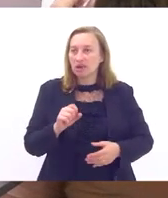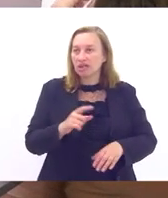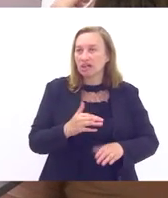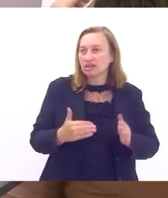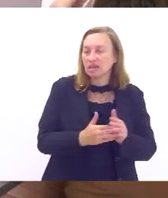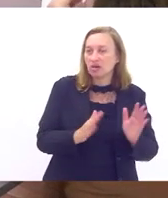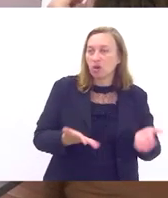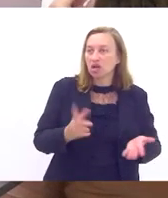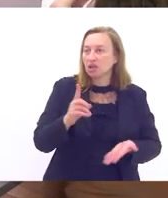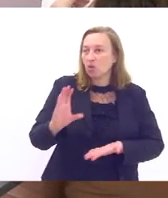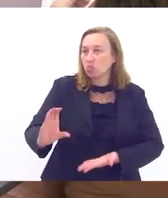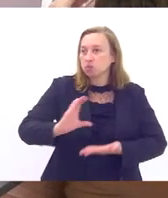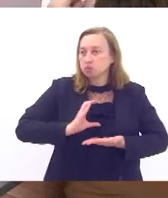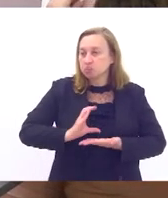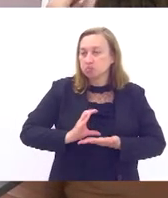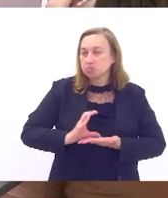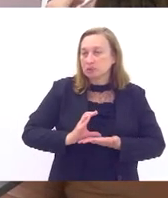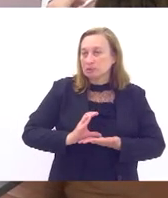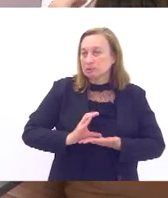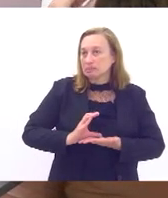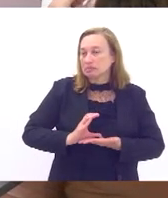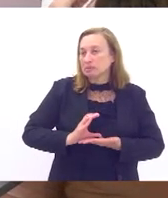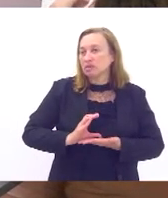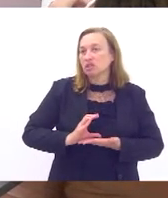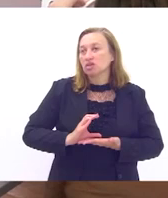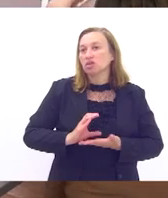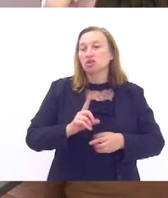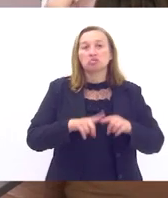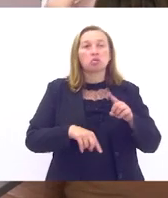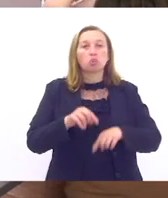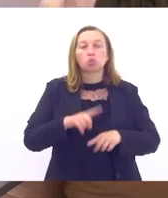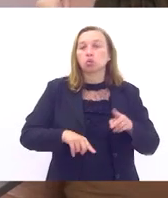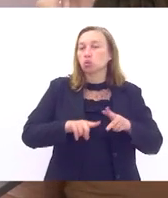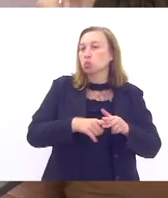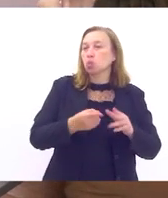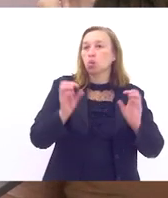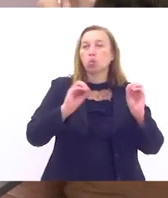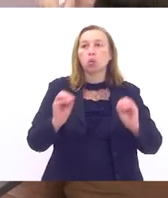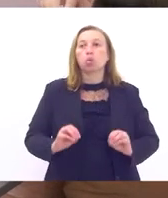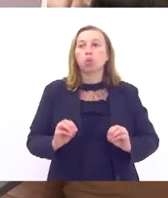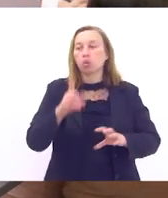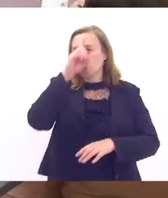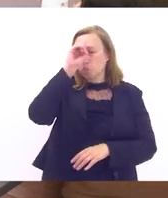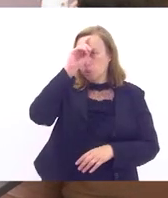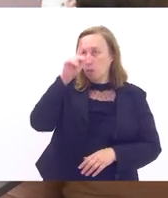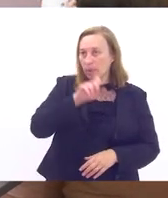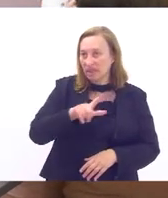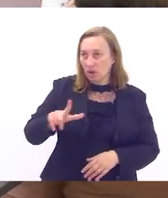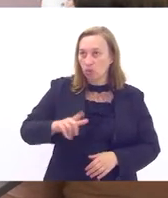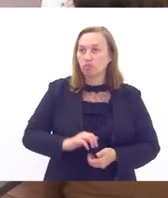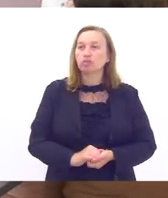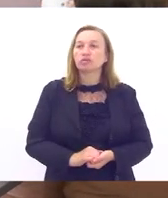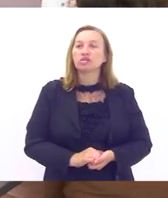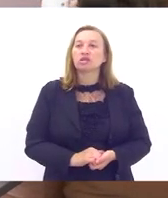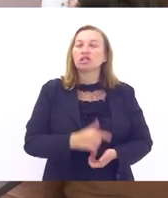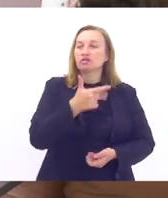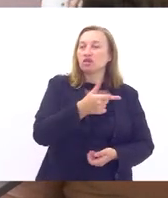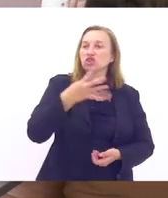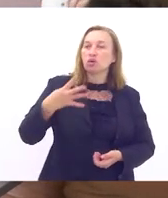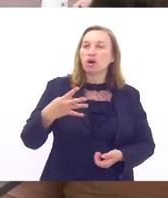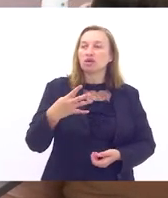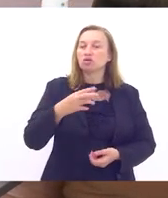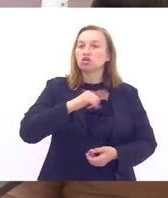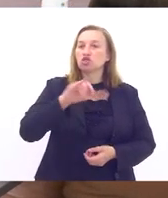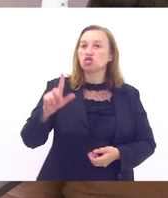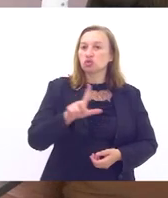não repassou investimentos em equipamentos, insumos e manutenções ao Hospital Sanatório Penal em 24 de